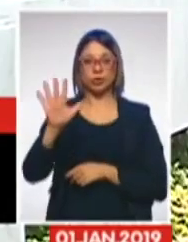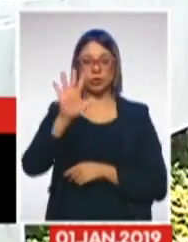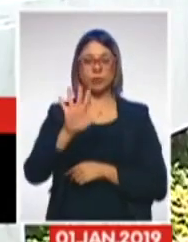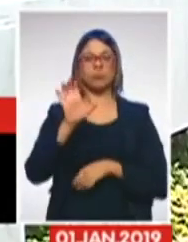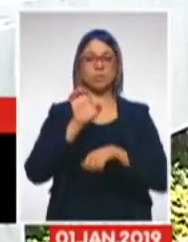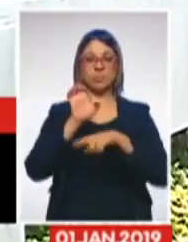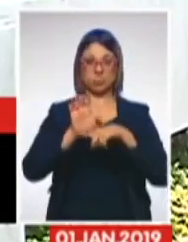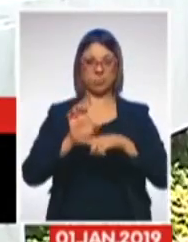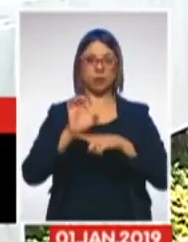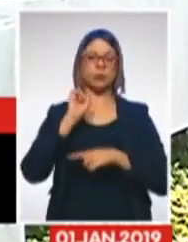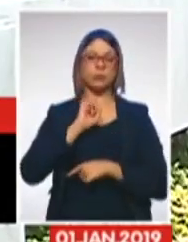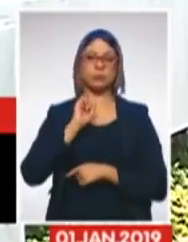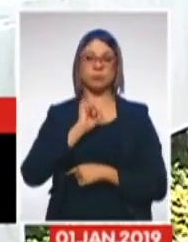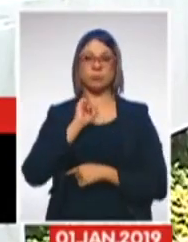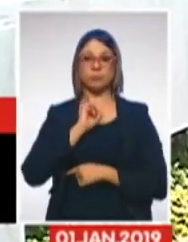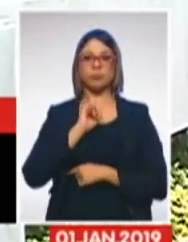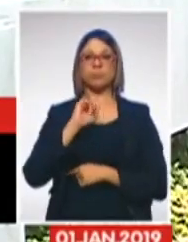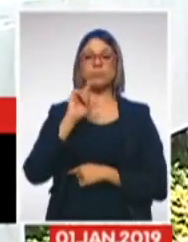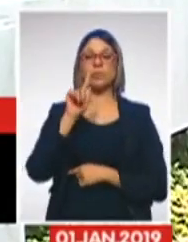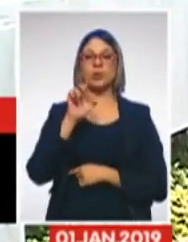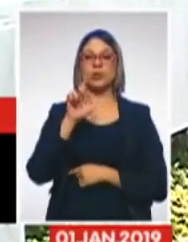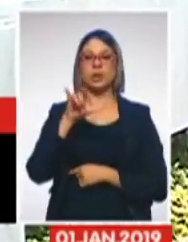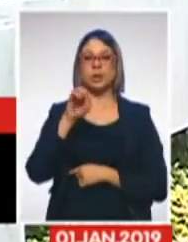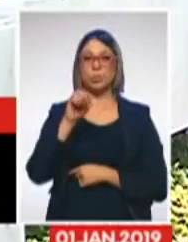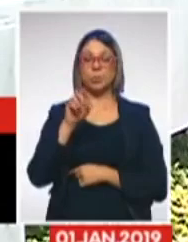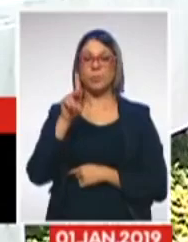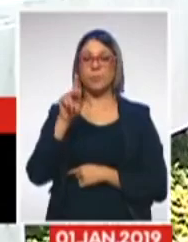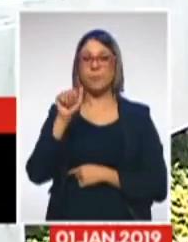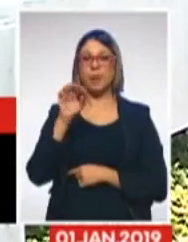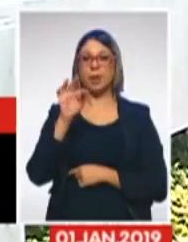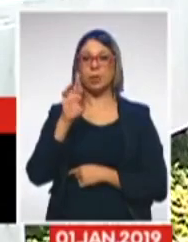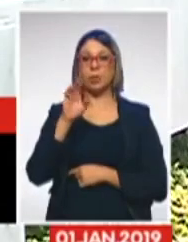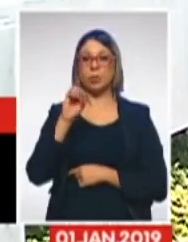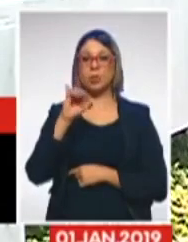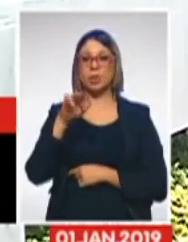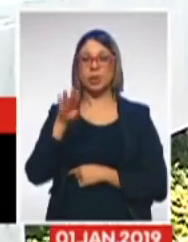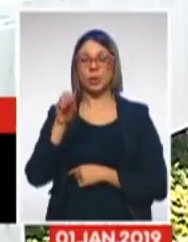de Minas Gerais, Gério Patrocínio Soares,